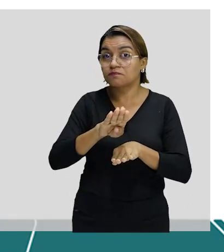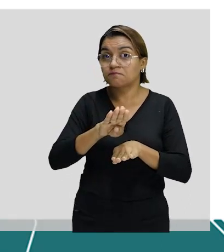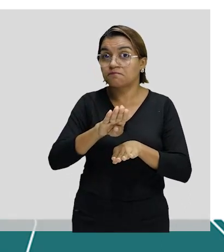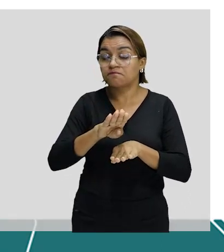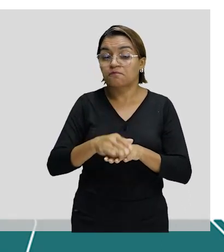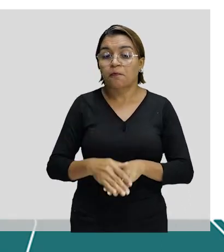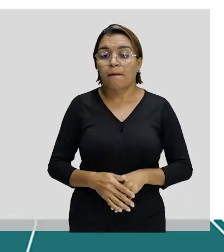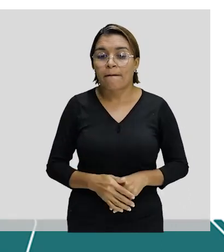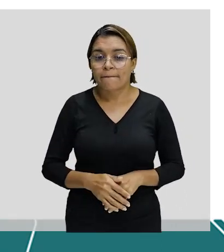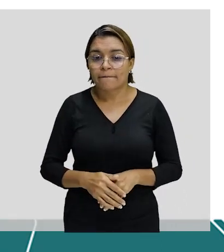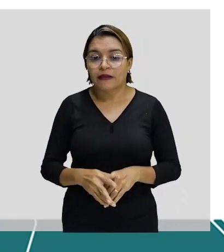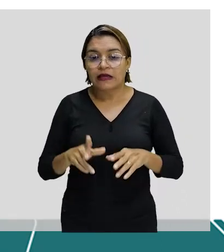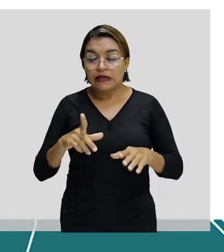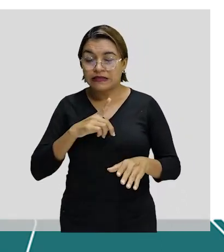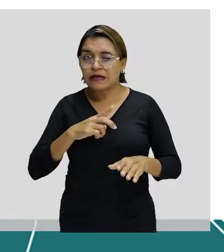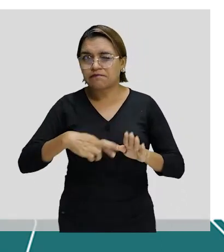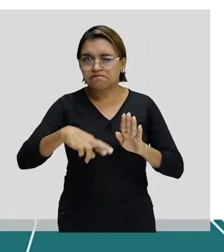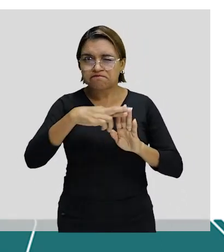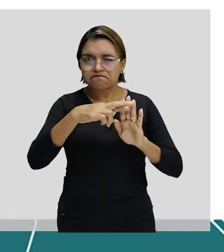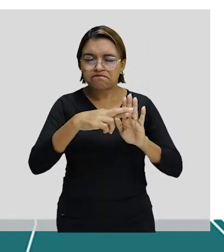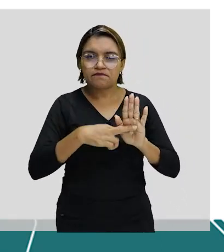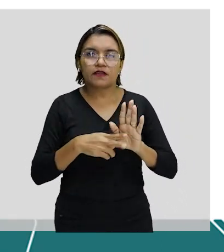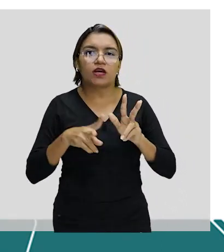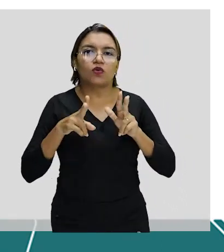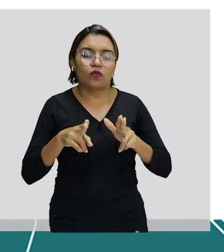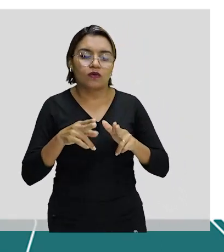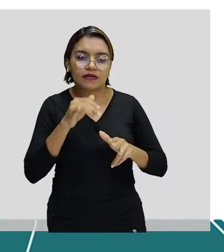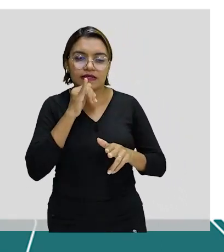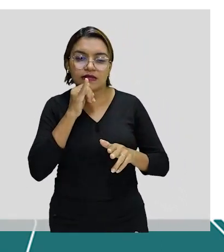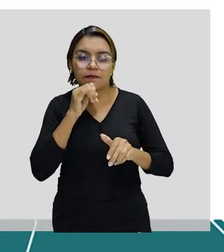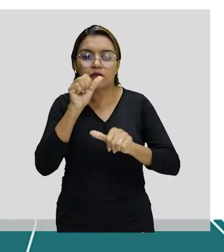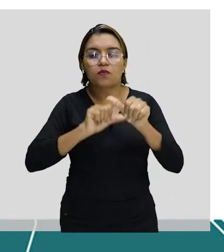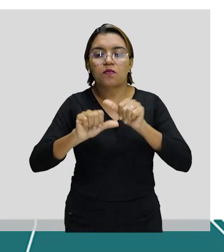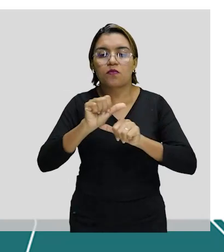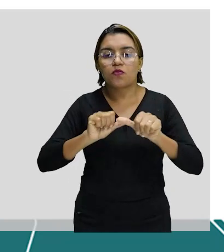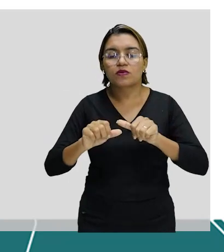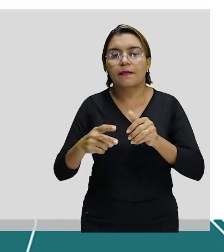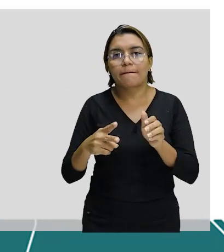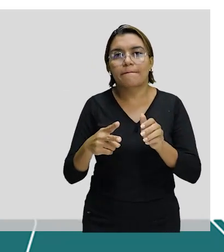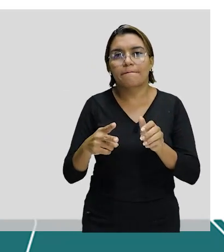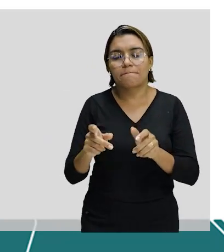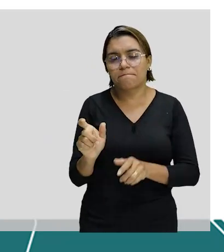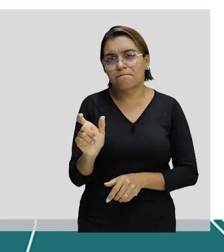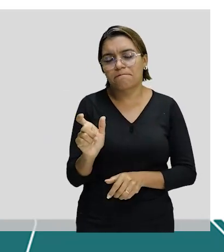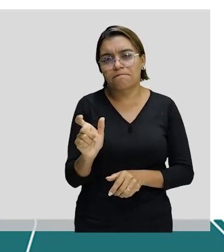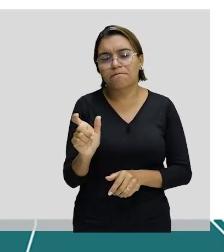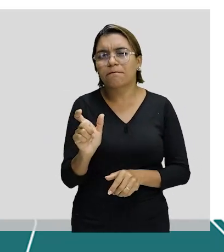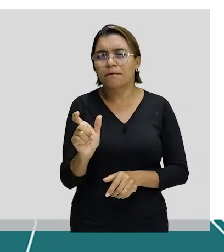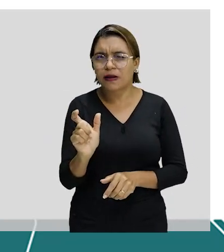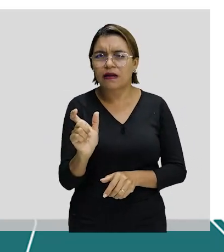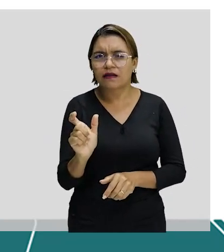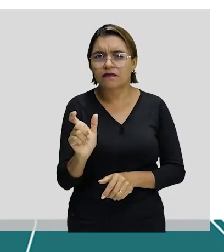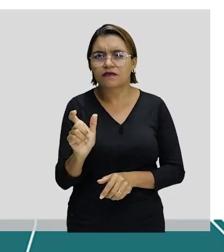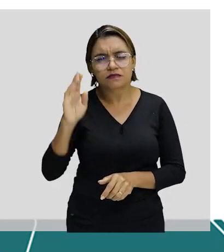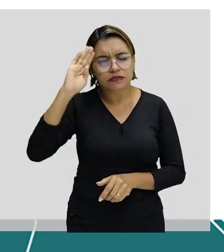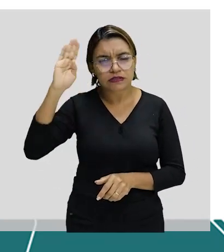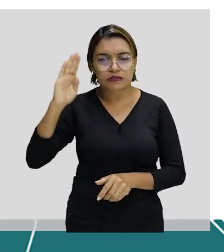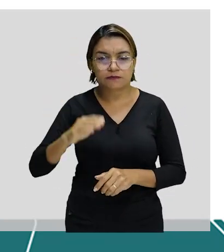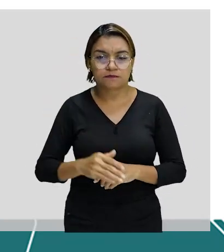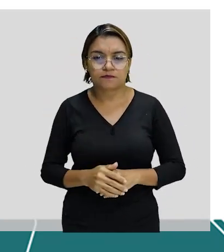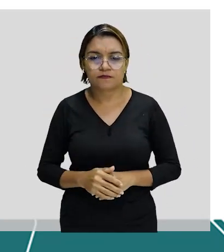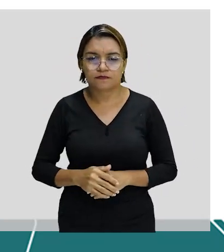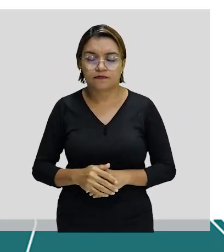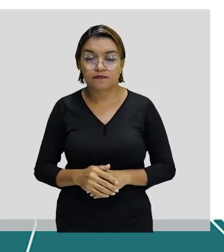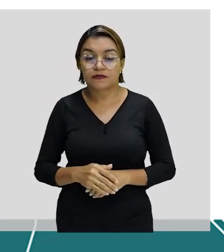superioridade, é a mesma regrinha, modificando apenas as palavrinhas-chave. O ou a menos.